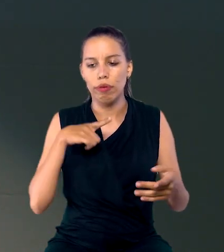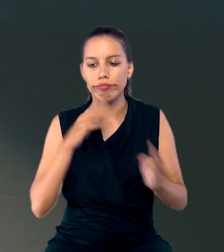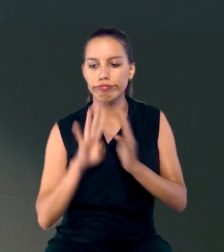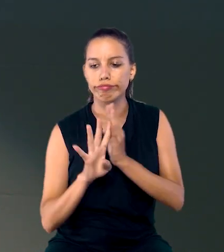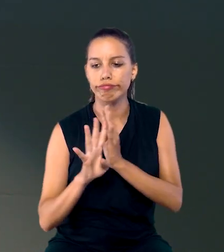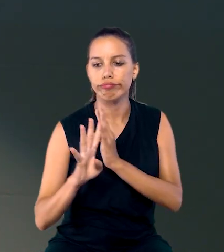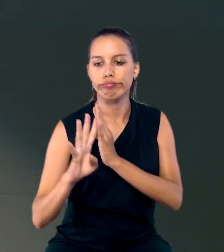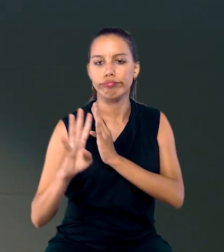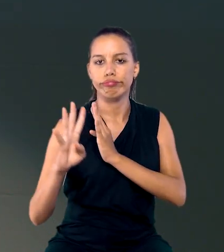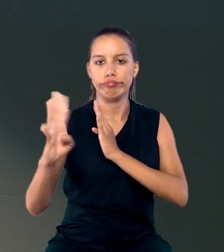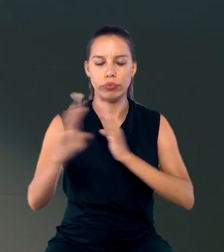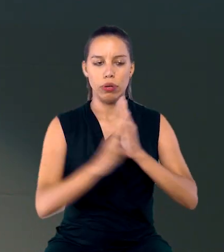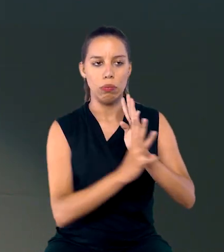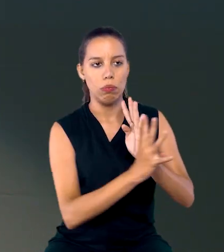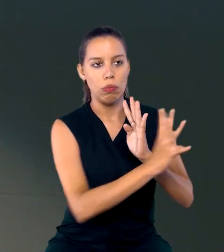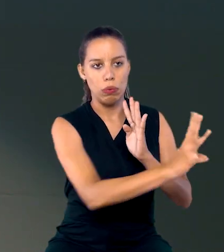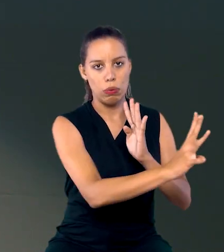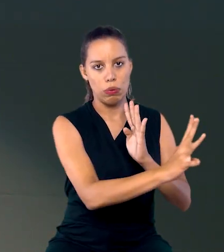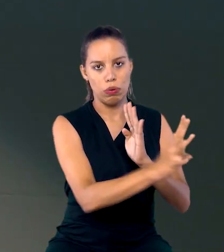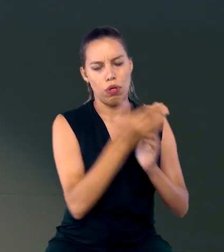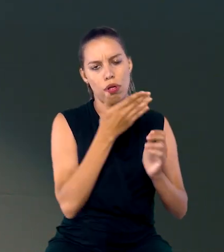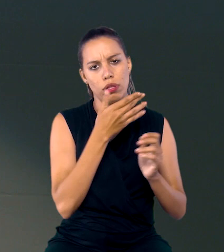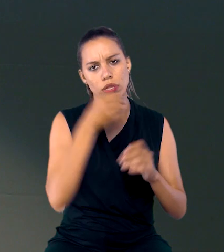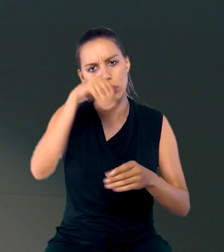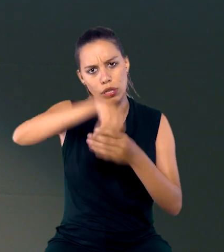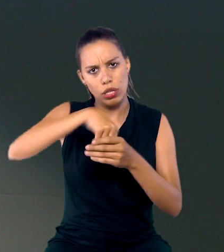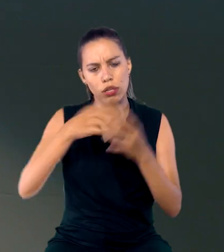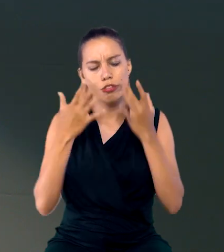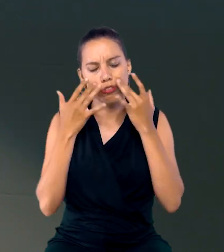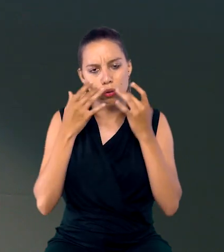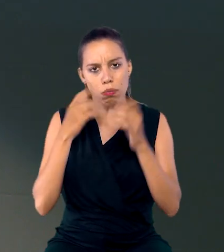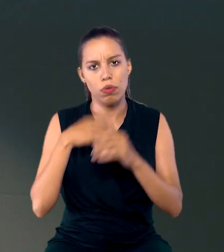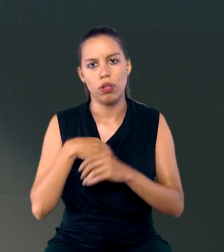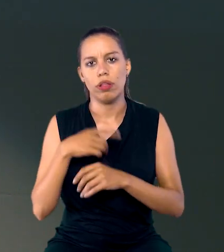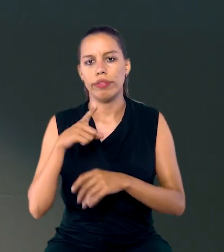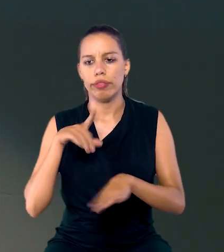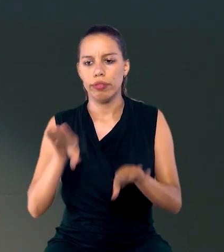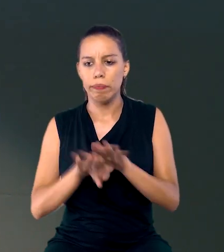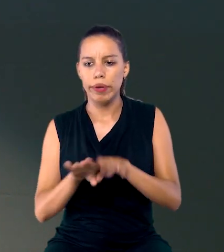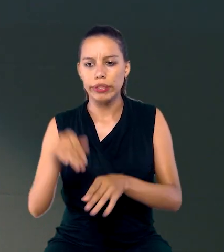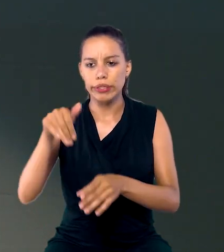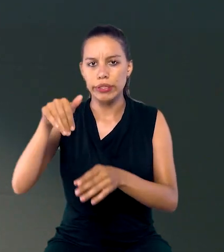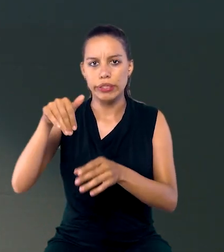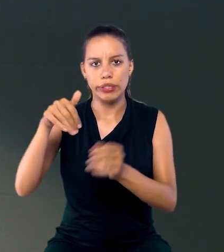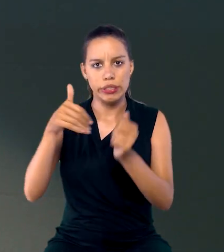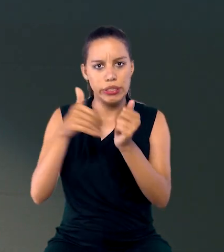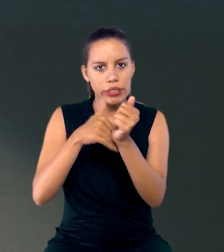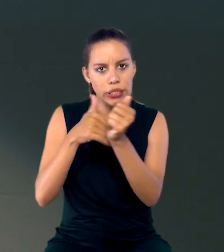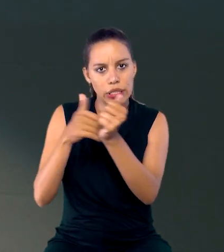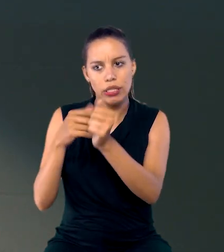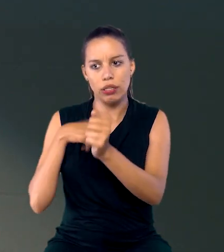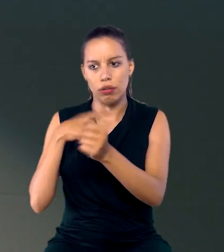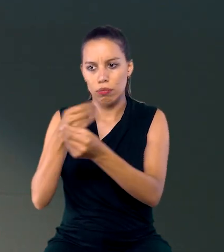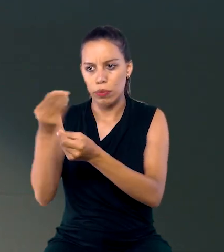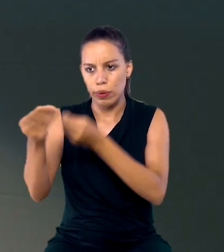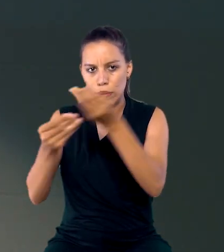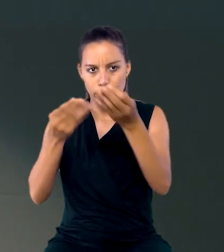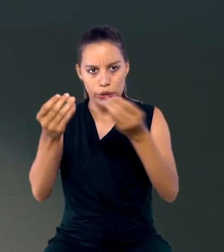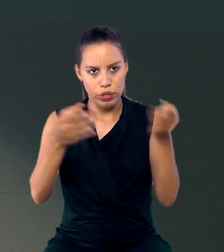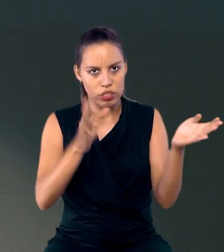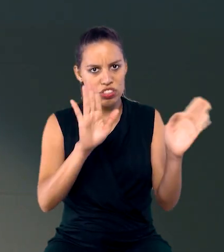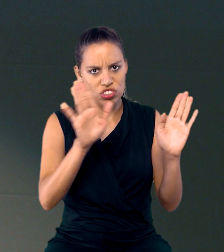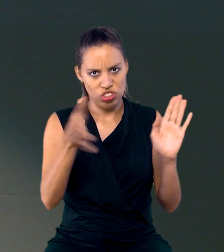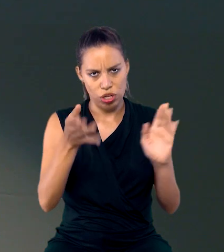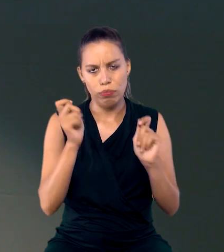fila dentro do teatro, para maior conforto de todas e todos, e por ordem de senhas que foram previamente distribuídas.